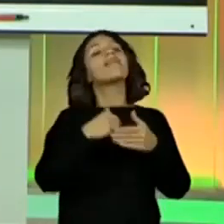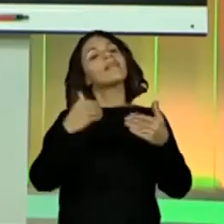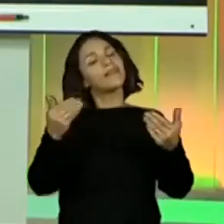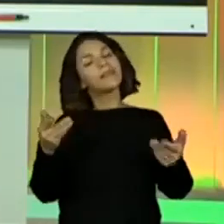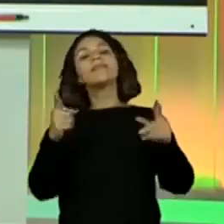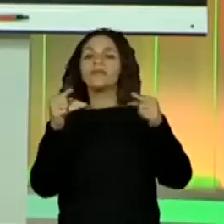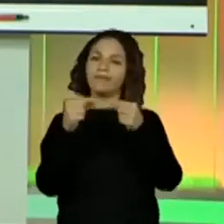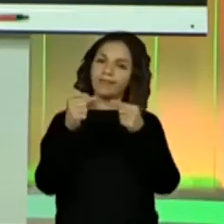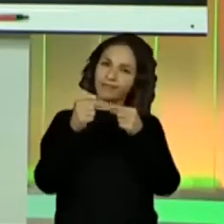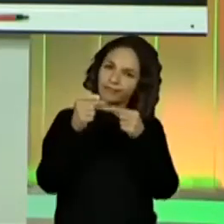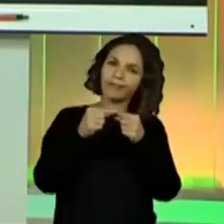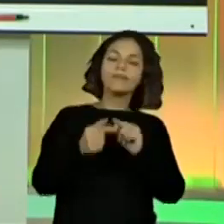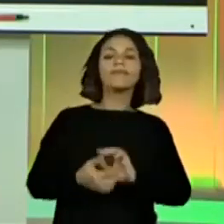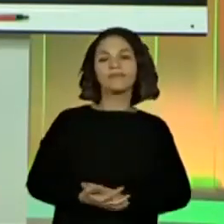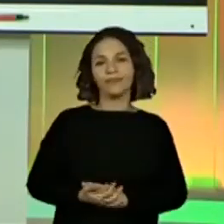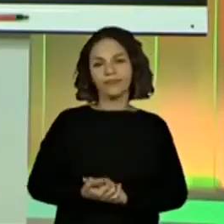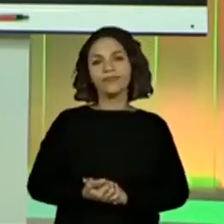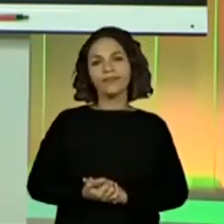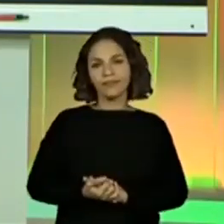ponto. Tá vendo?